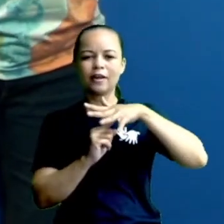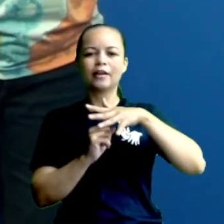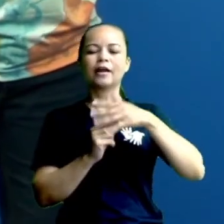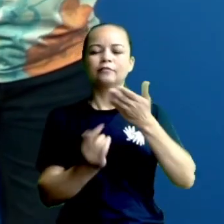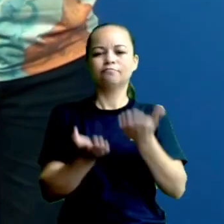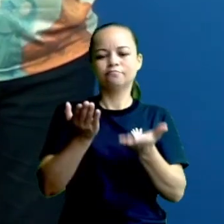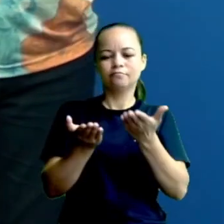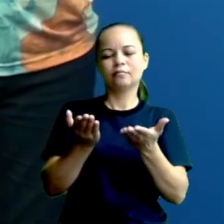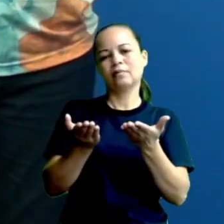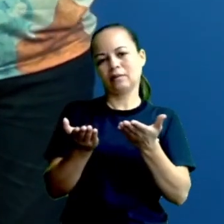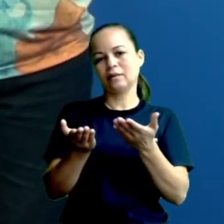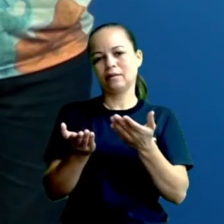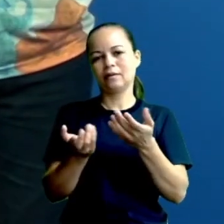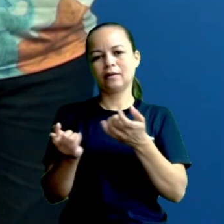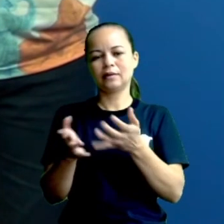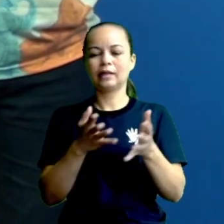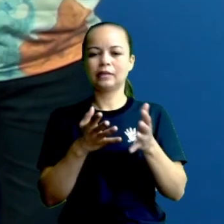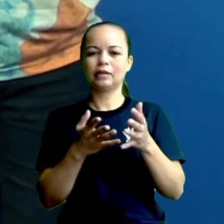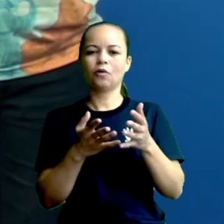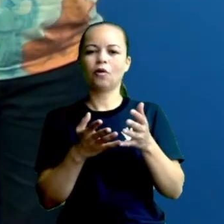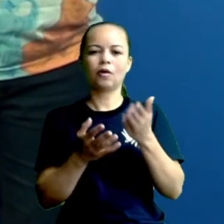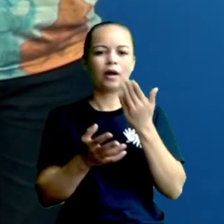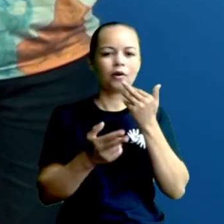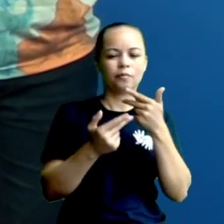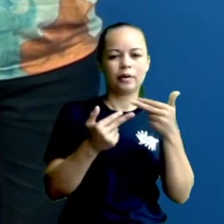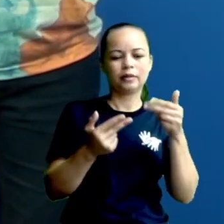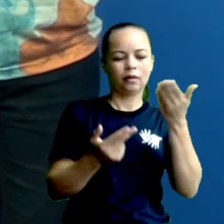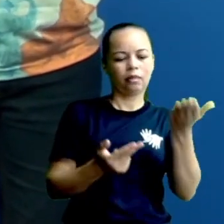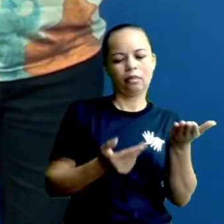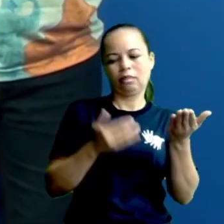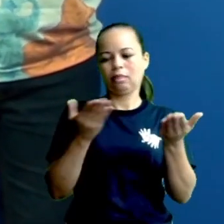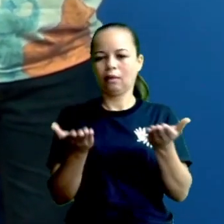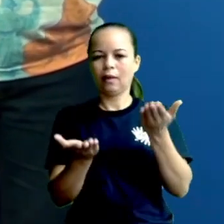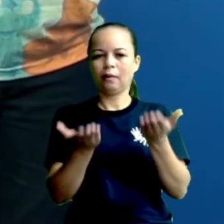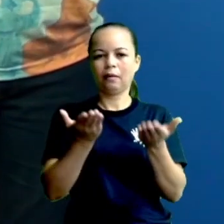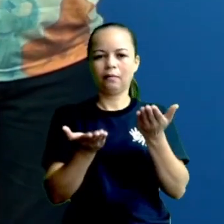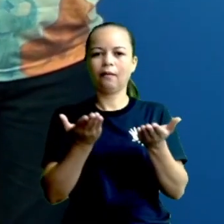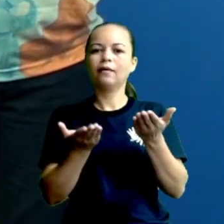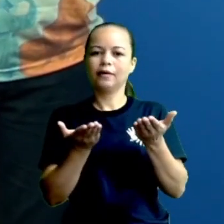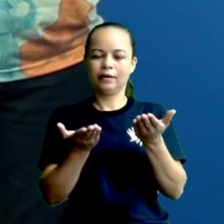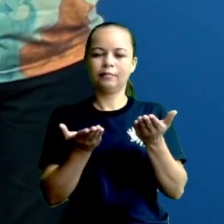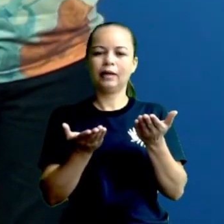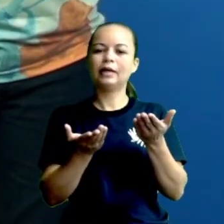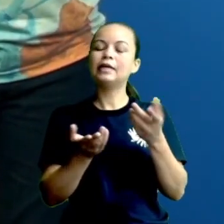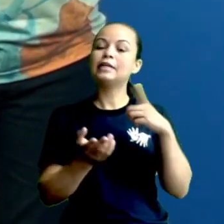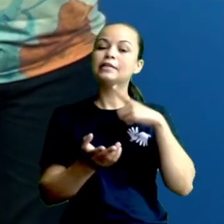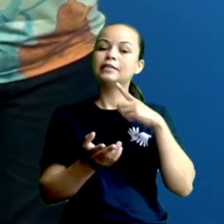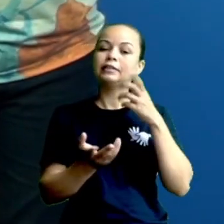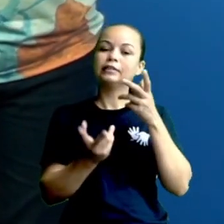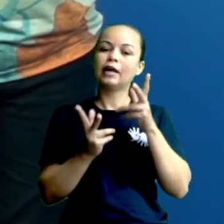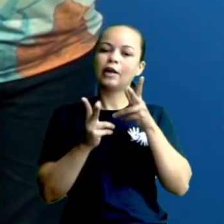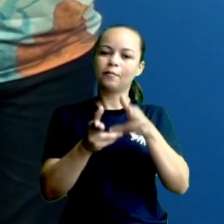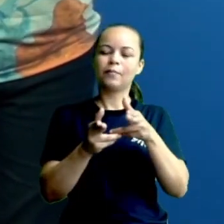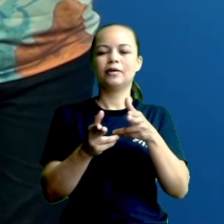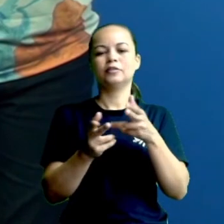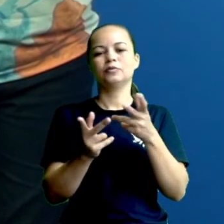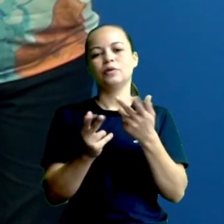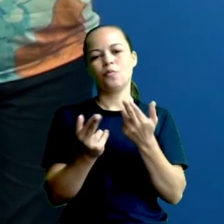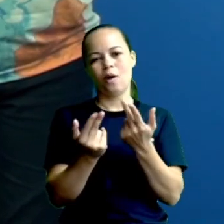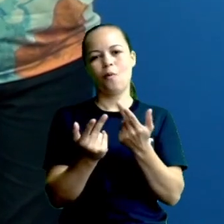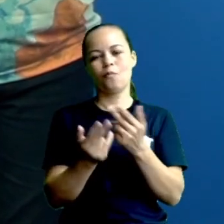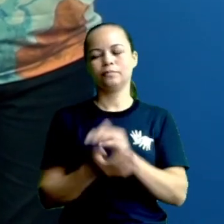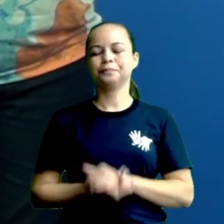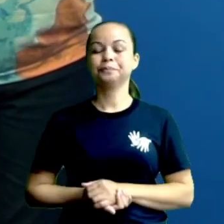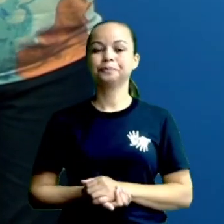estou a balança aqui coloca o pézinho do lado e coloca o alimento do outro para tentar equilibrar ali ó e ter um mesmo peso